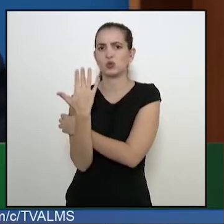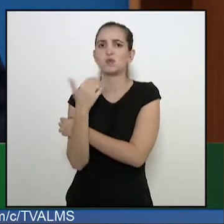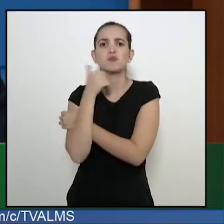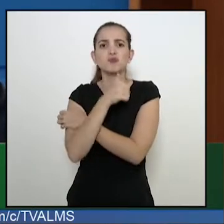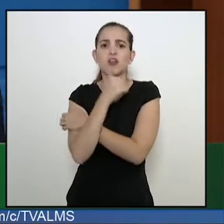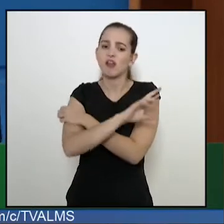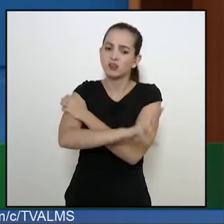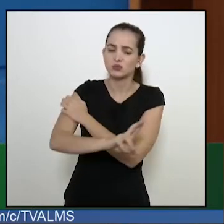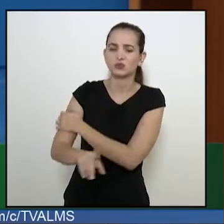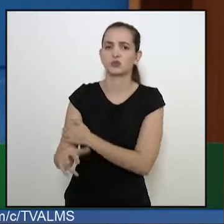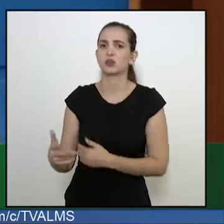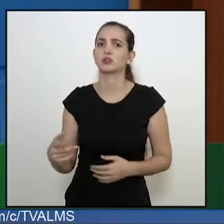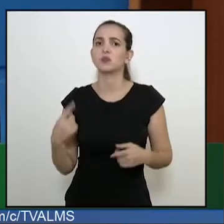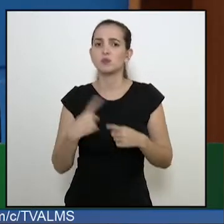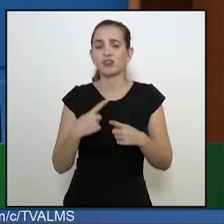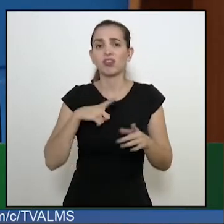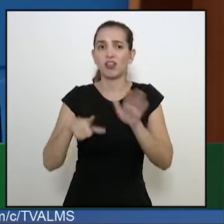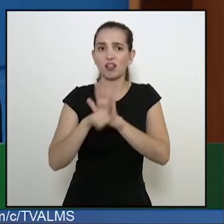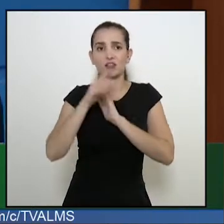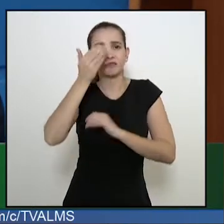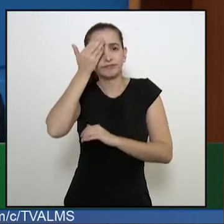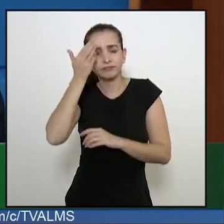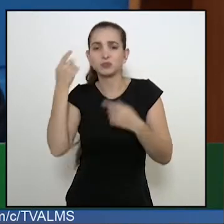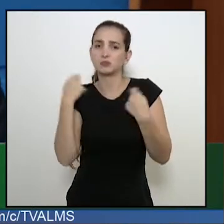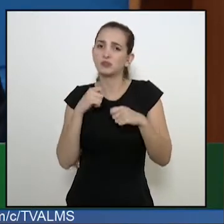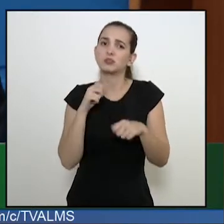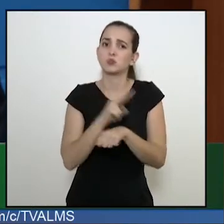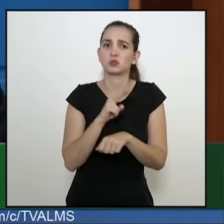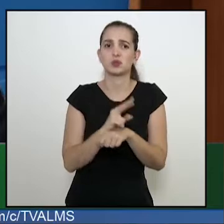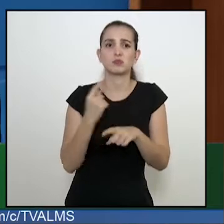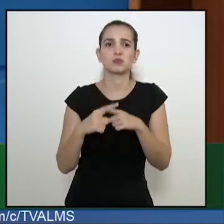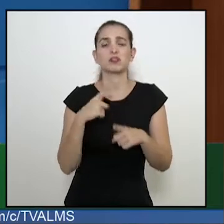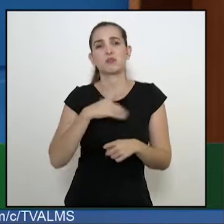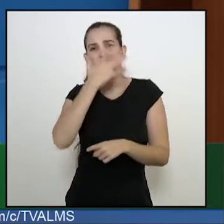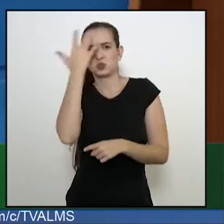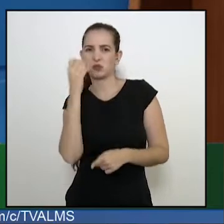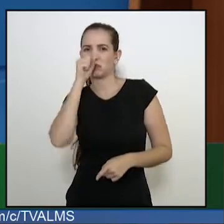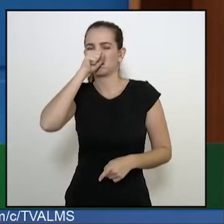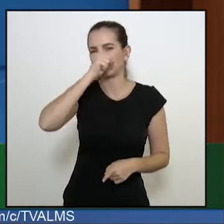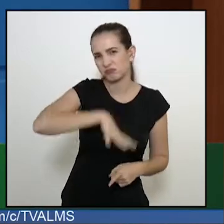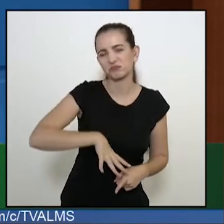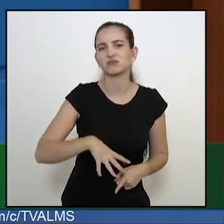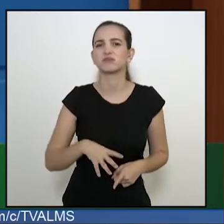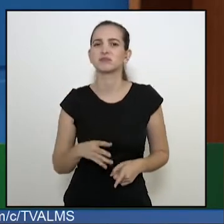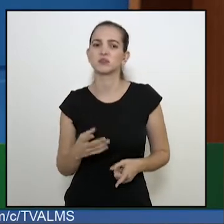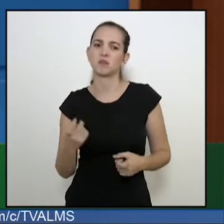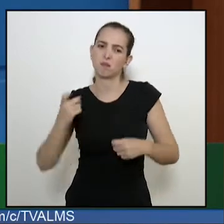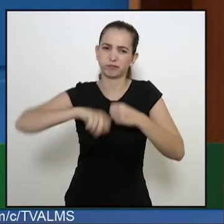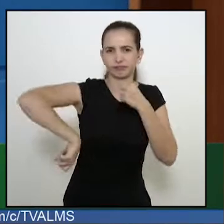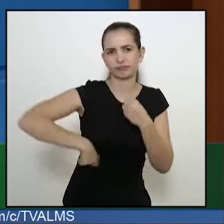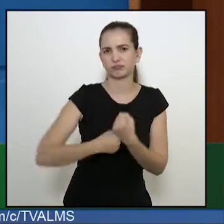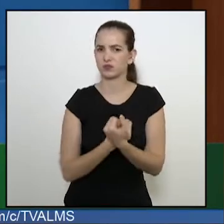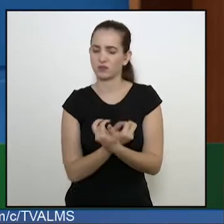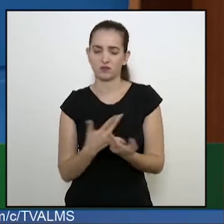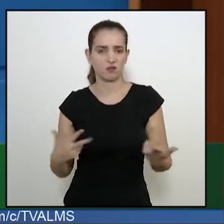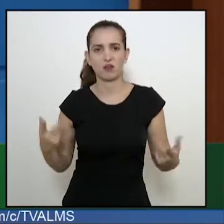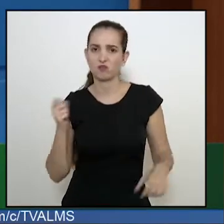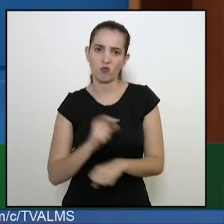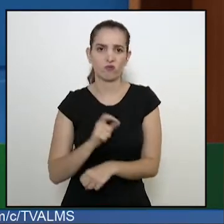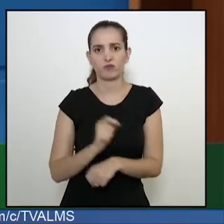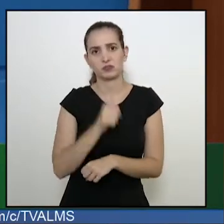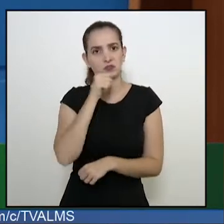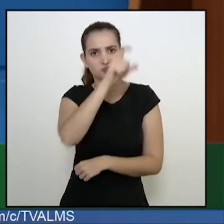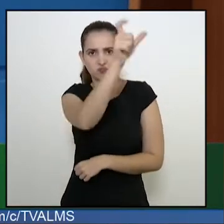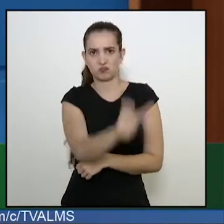lei, pessoas cometem desacatos, abusos físicos, impropérios contra as